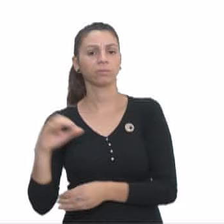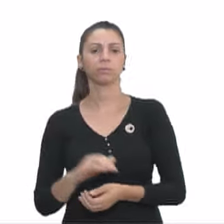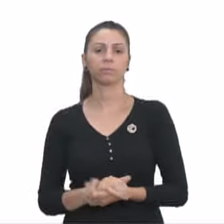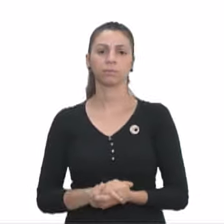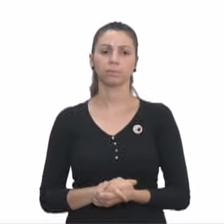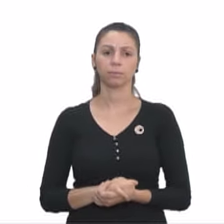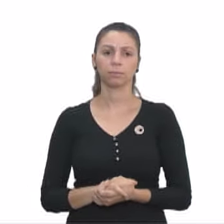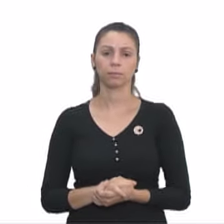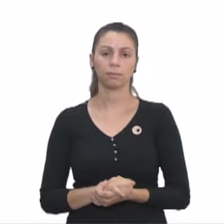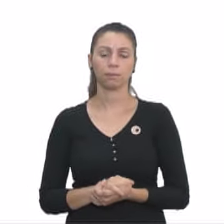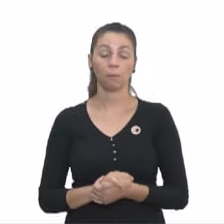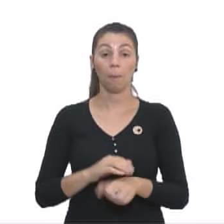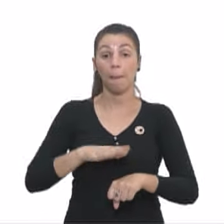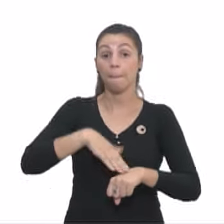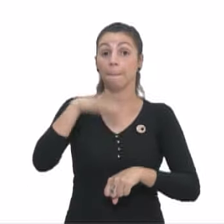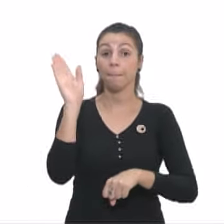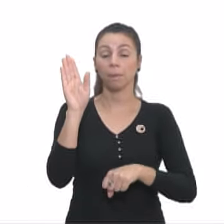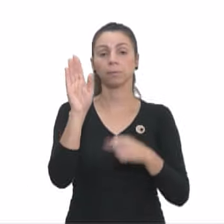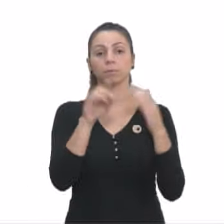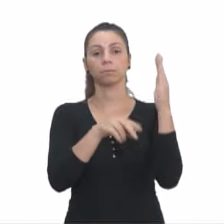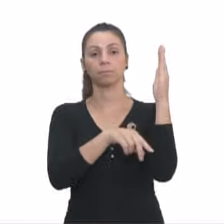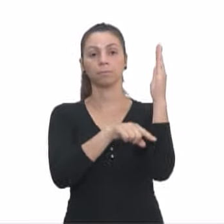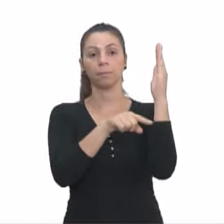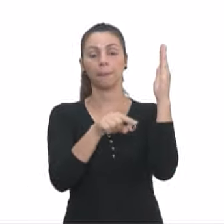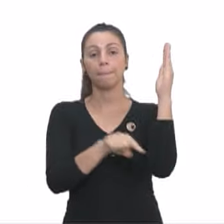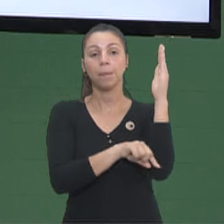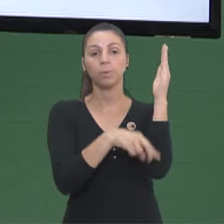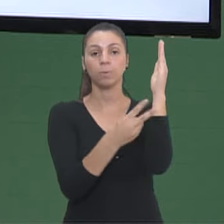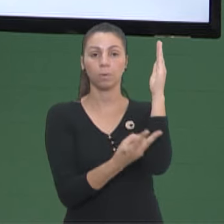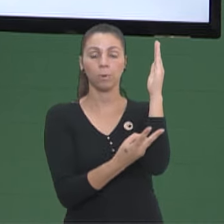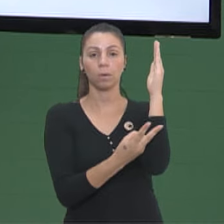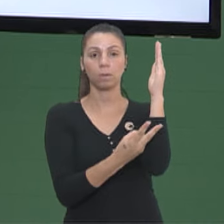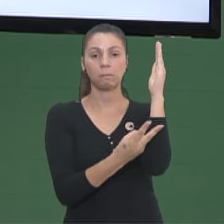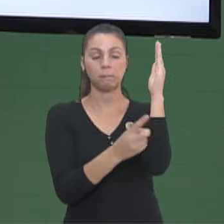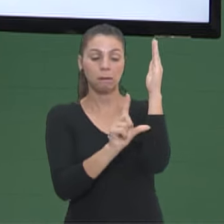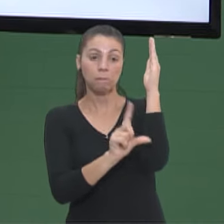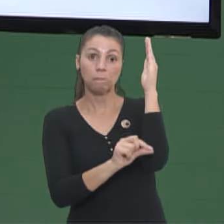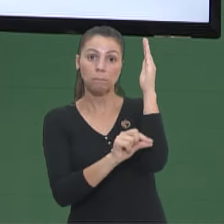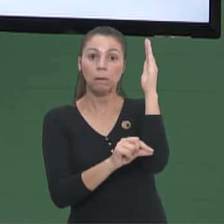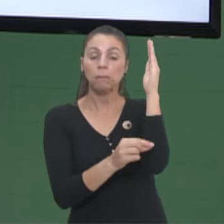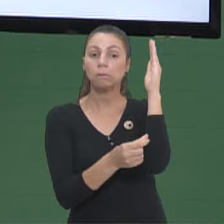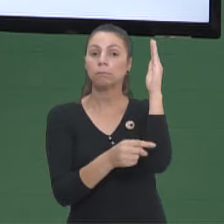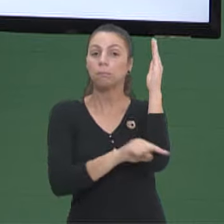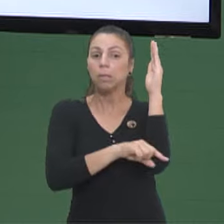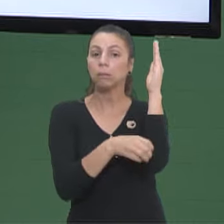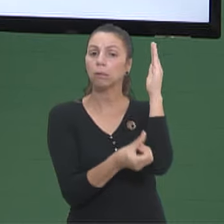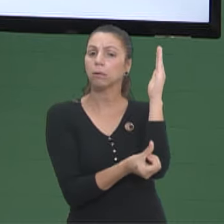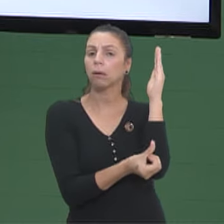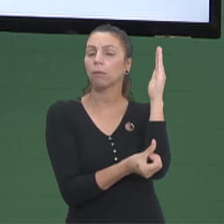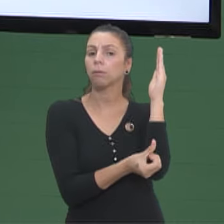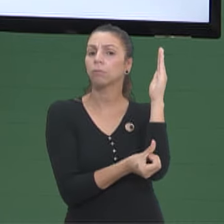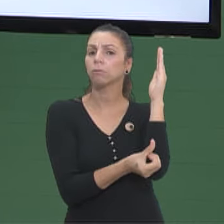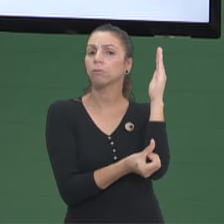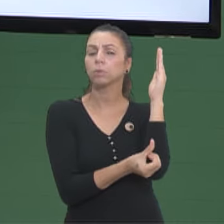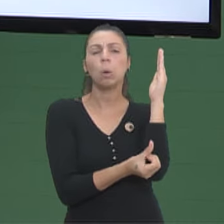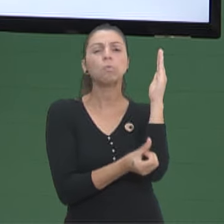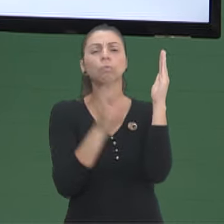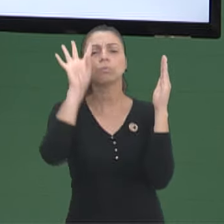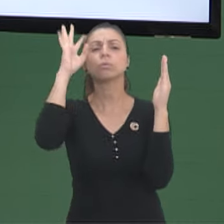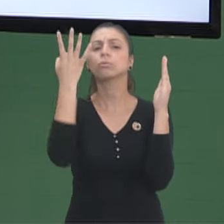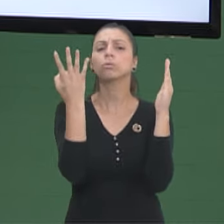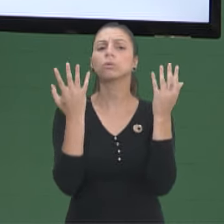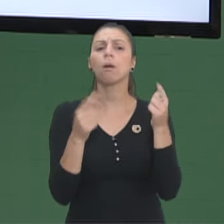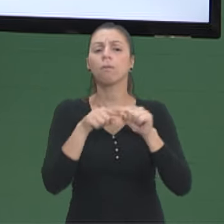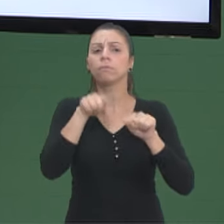lá, a minha máxima, menos 2, e a minha mínima, menos 6. O que aconteceu? Qual é